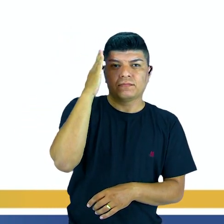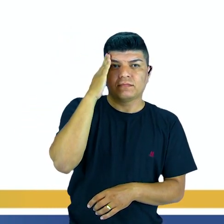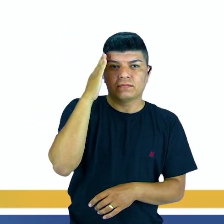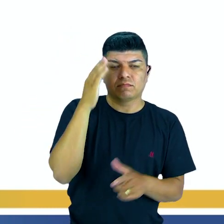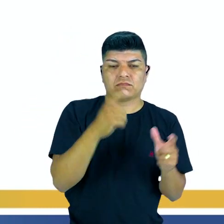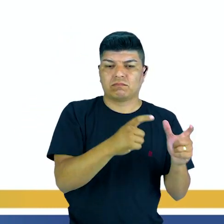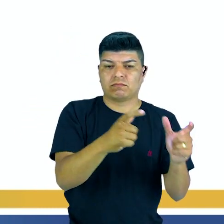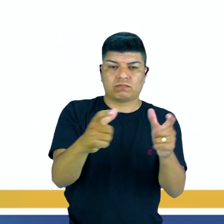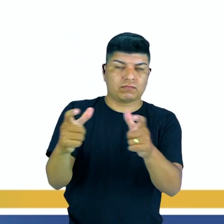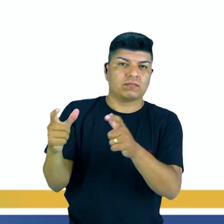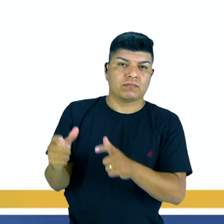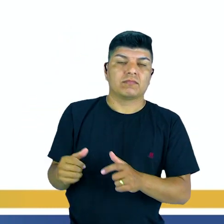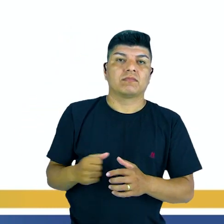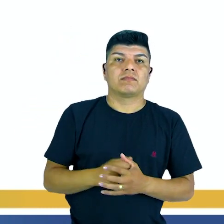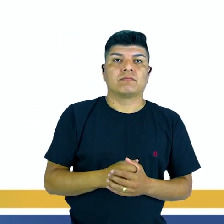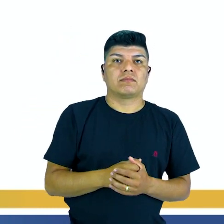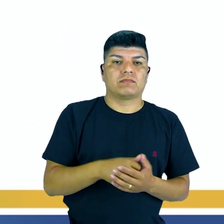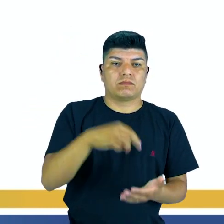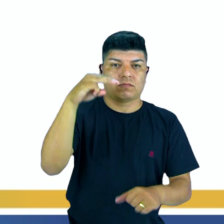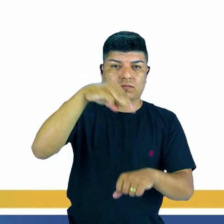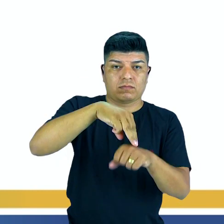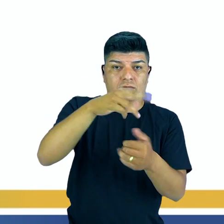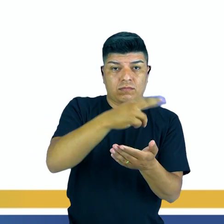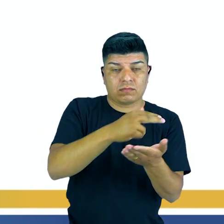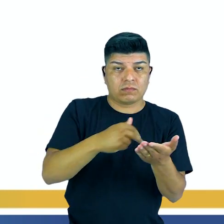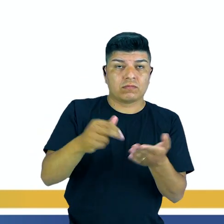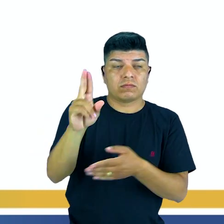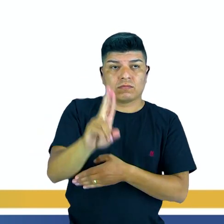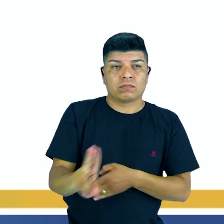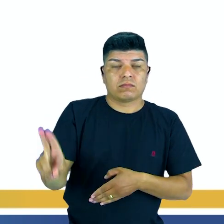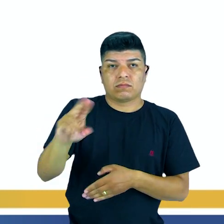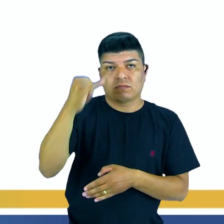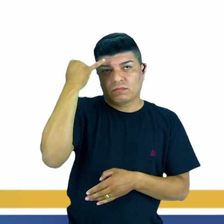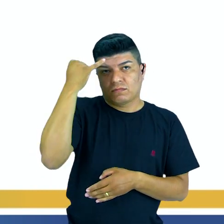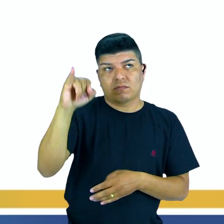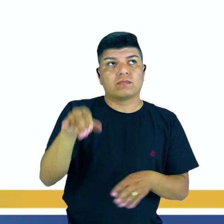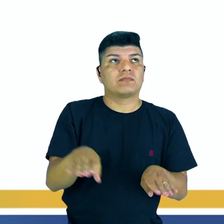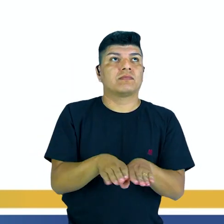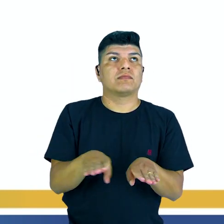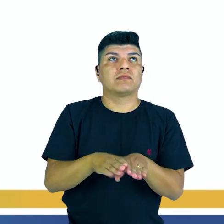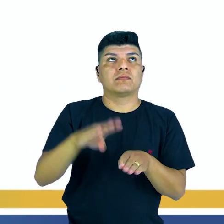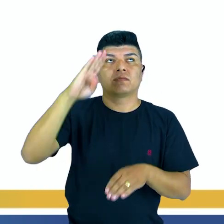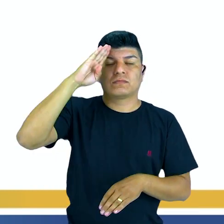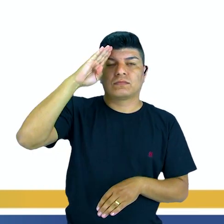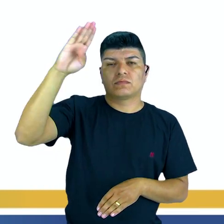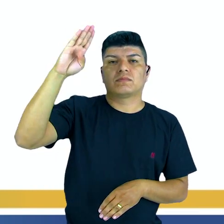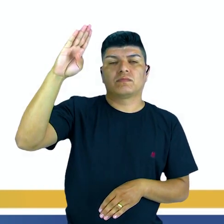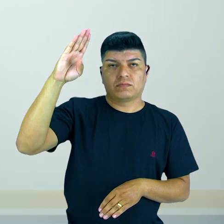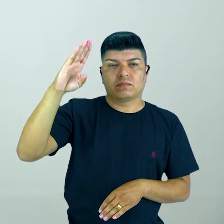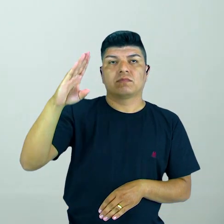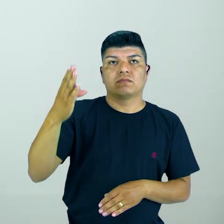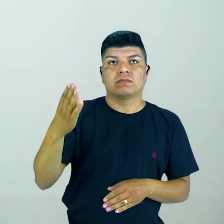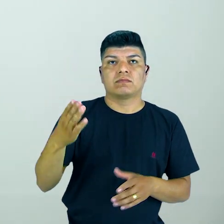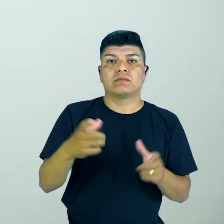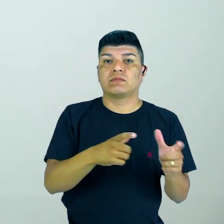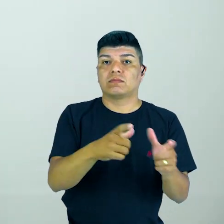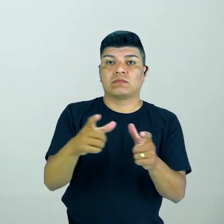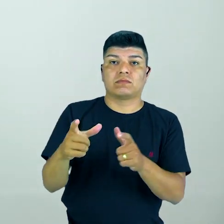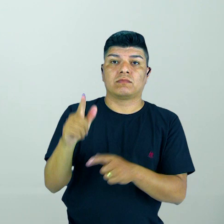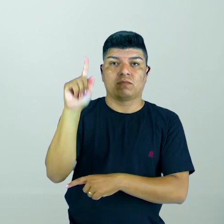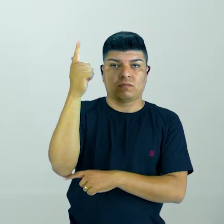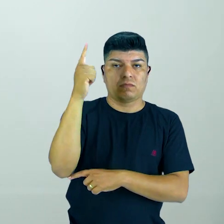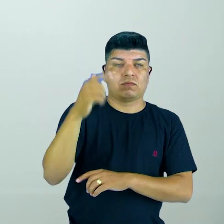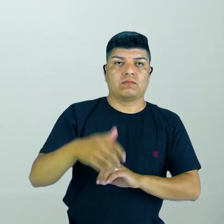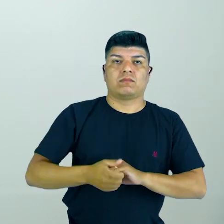qualquer tipo de localização. Utilizaremos também muito essa ideia, principalmente dos cardeais, em coordenadas geográficas,